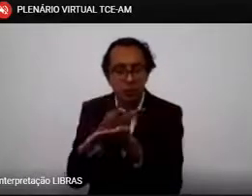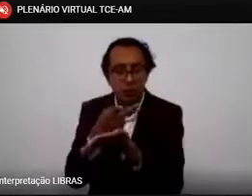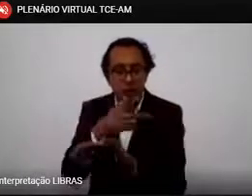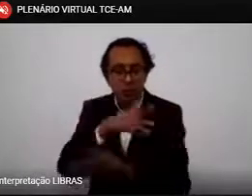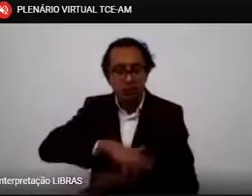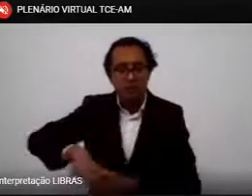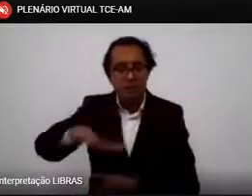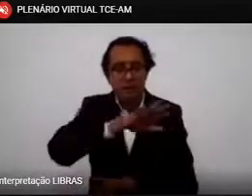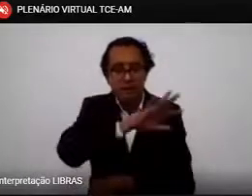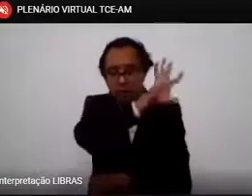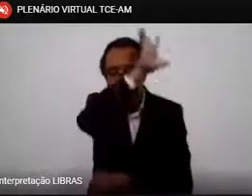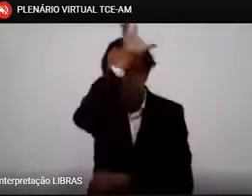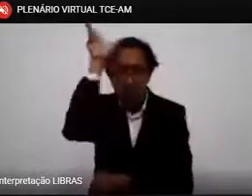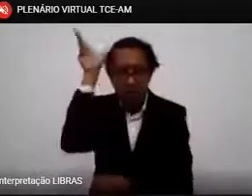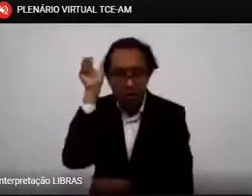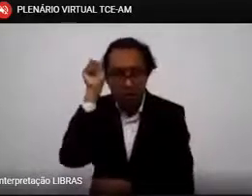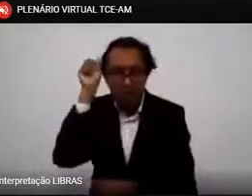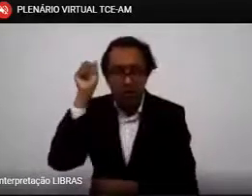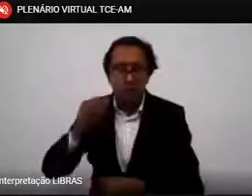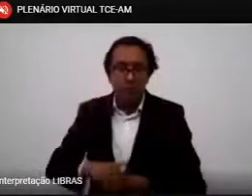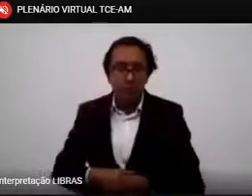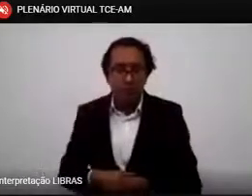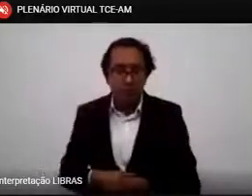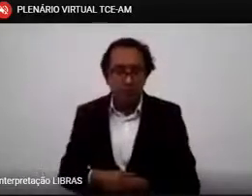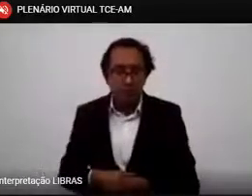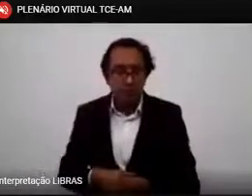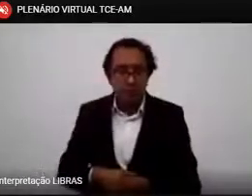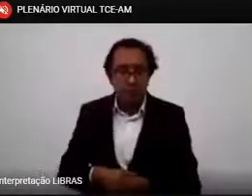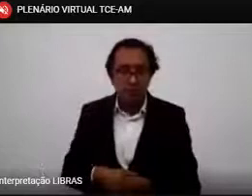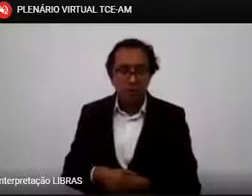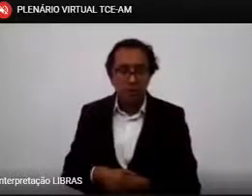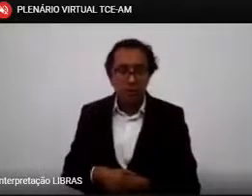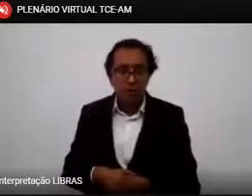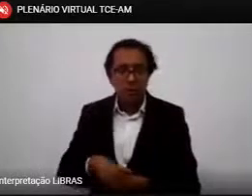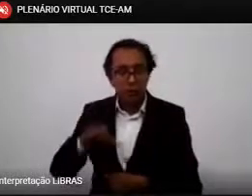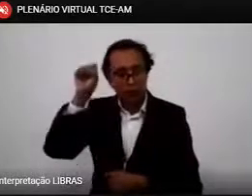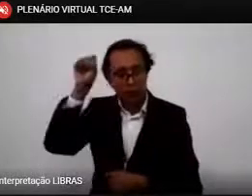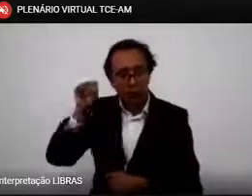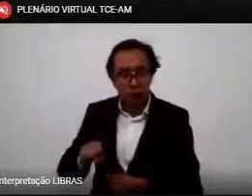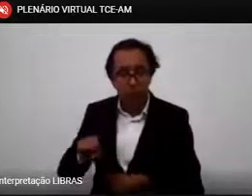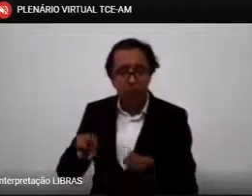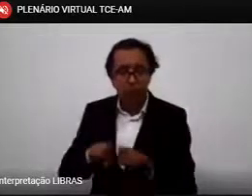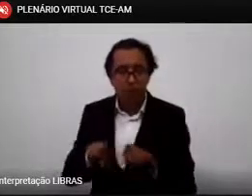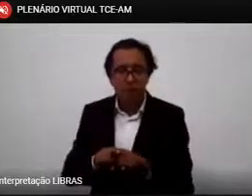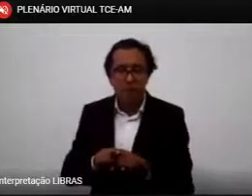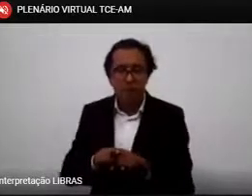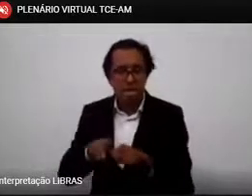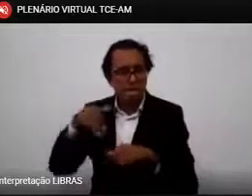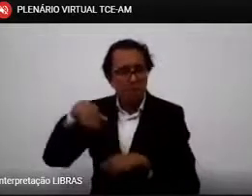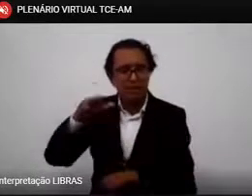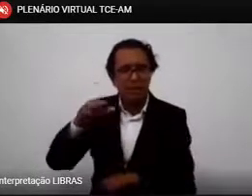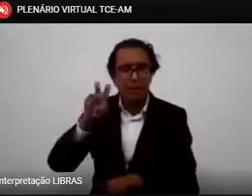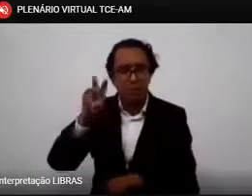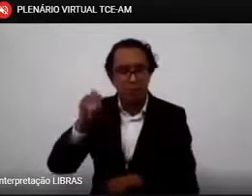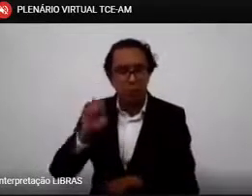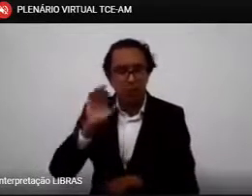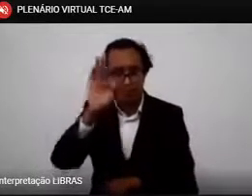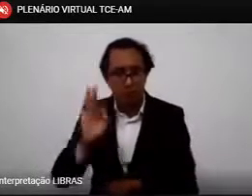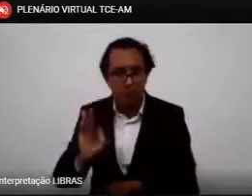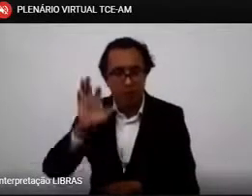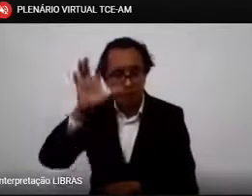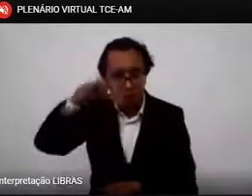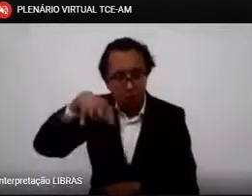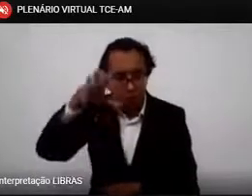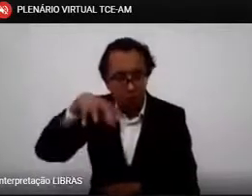centro, leste e sul da Amazônia, boa parte da chuva, mais de 50% da chuva, vem desses episódios